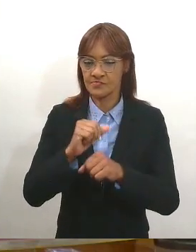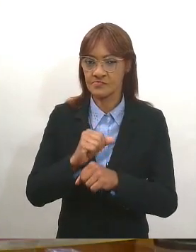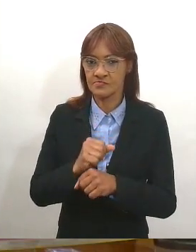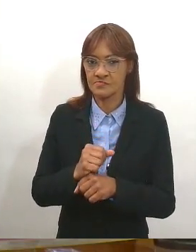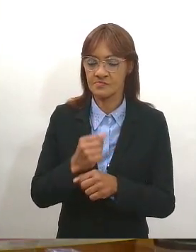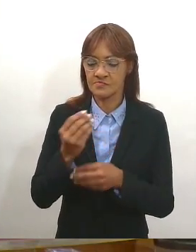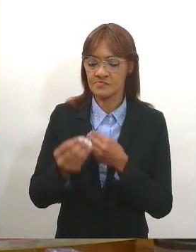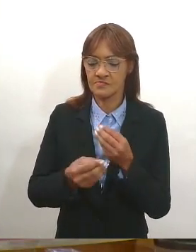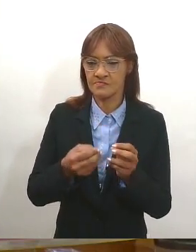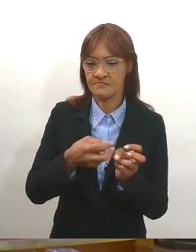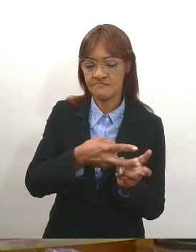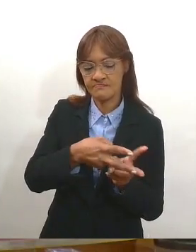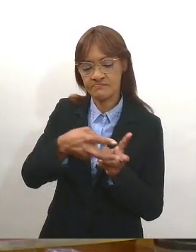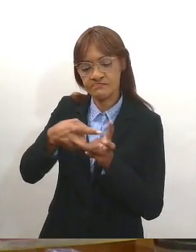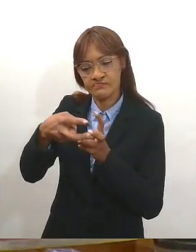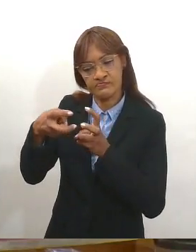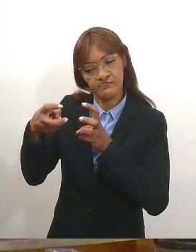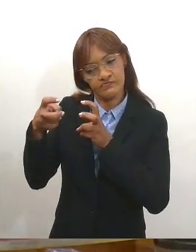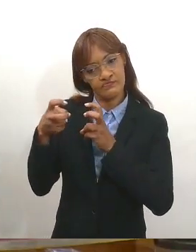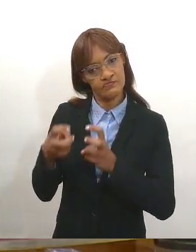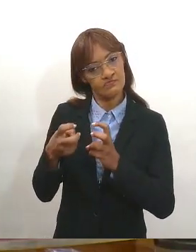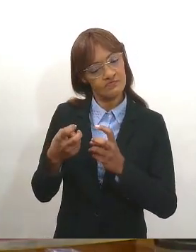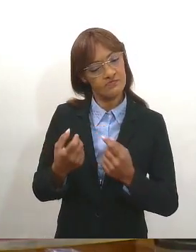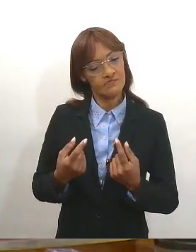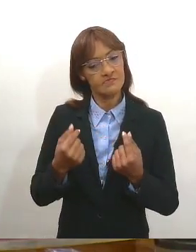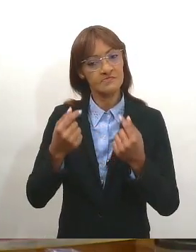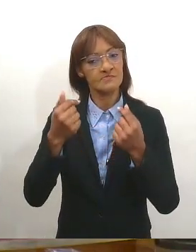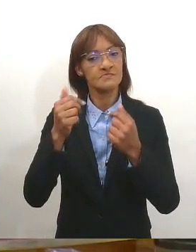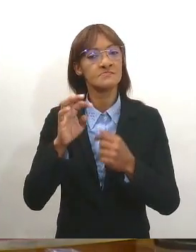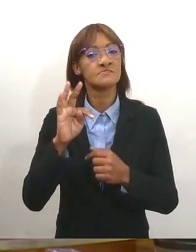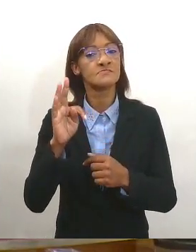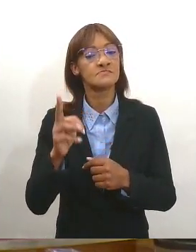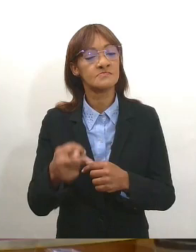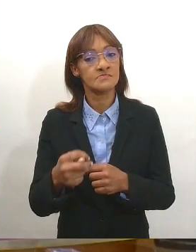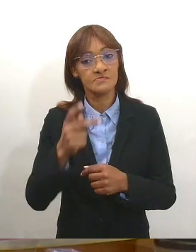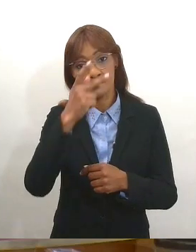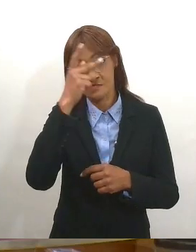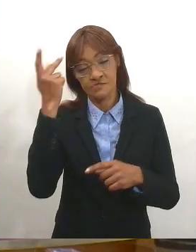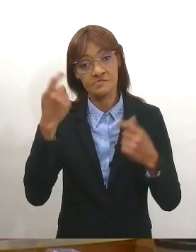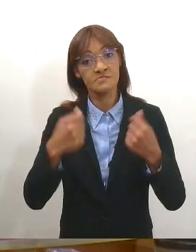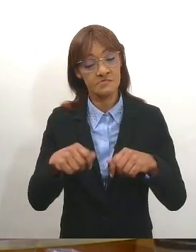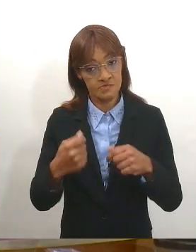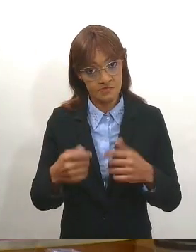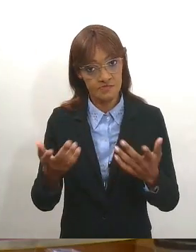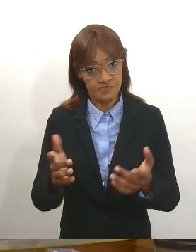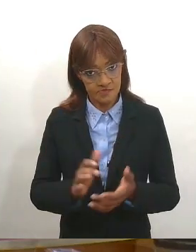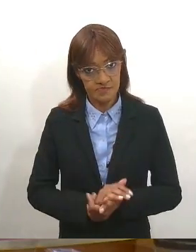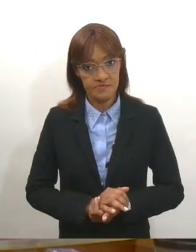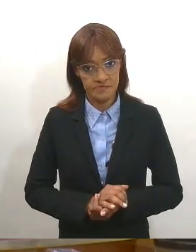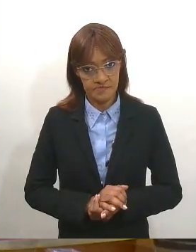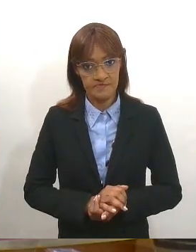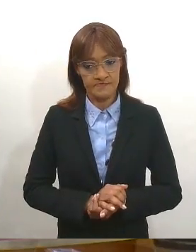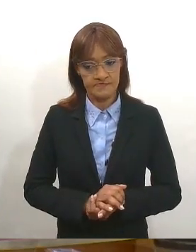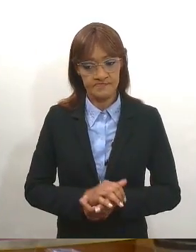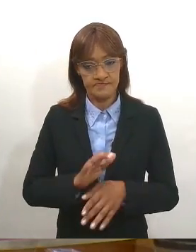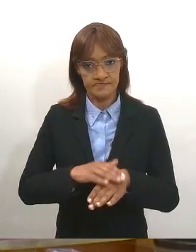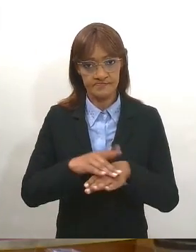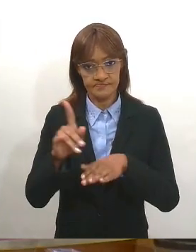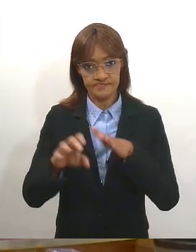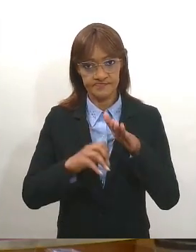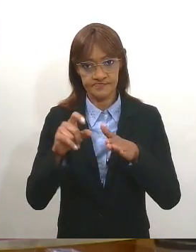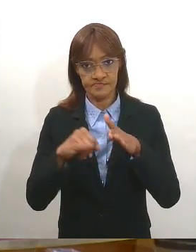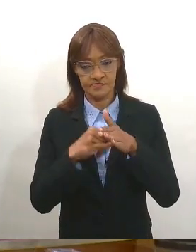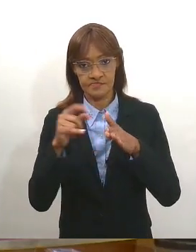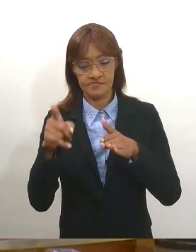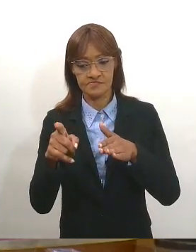dinheiro de quem precisa dos serviços do DETRAN, deputado Paulo Júnior. Ano passado até outubro, o DETRAN arrecadou